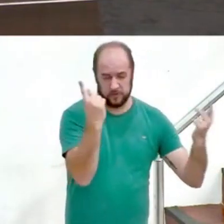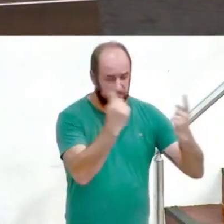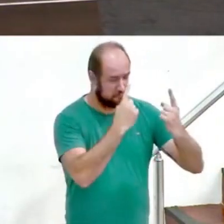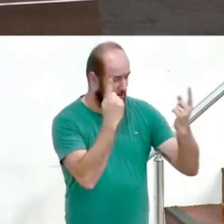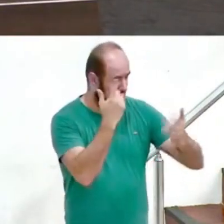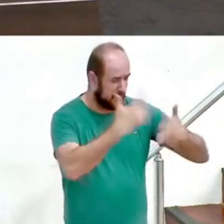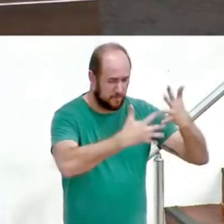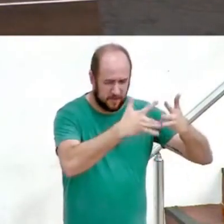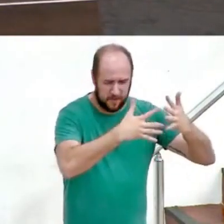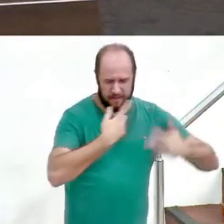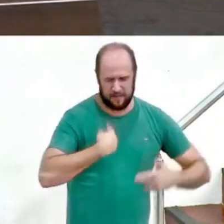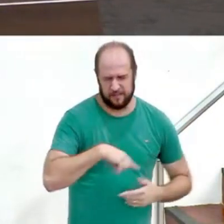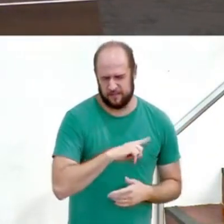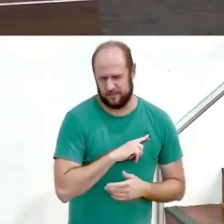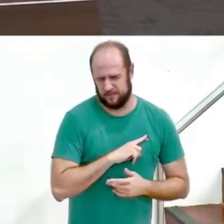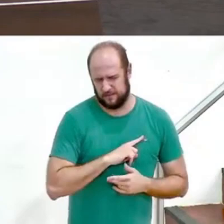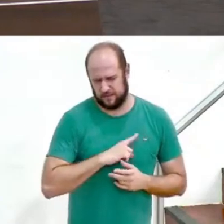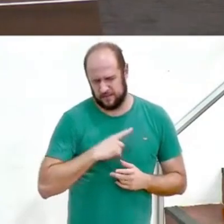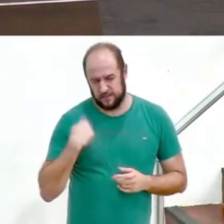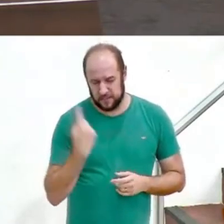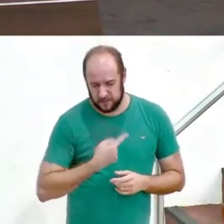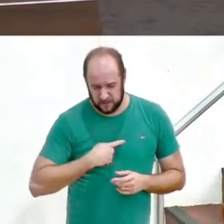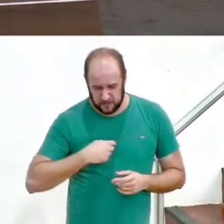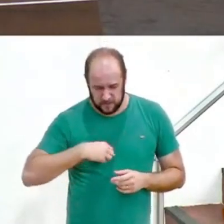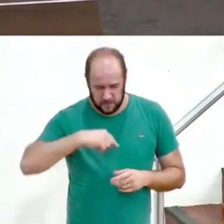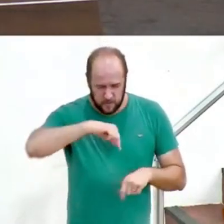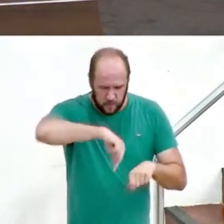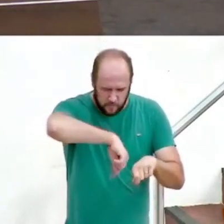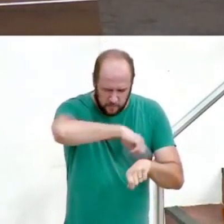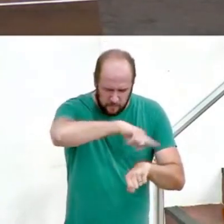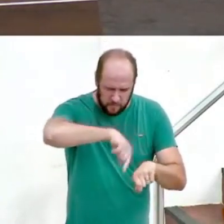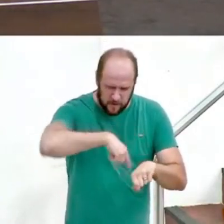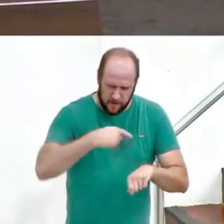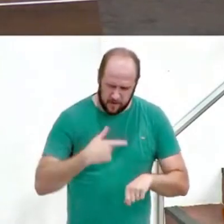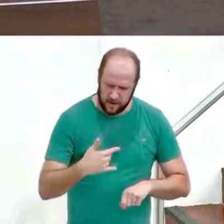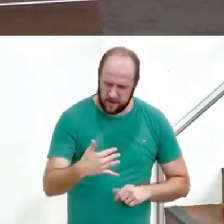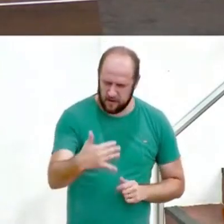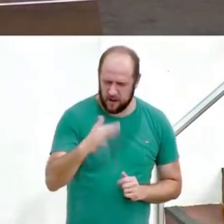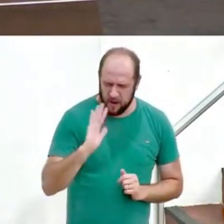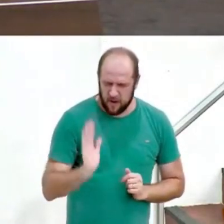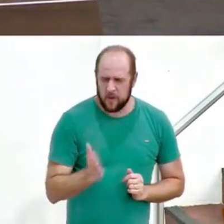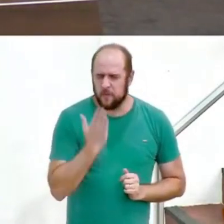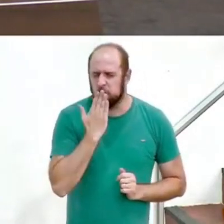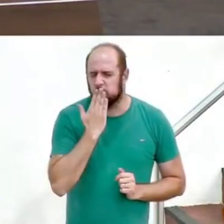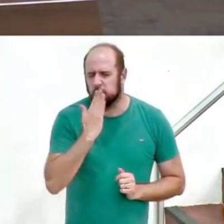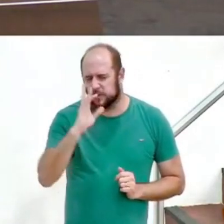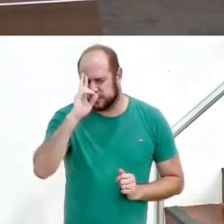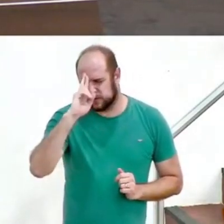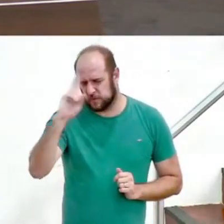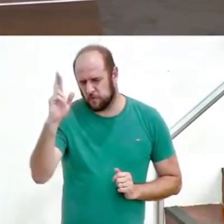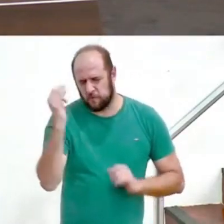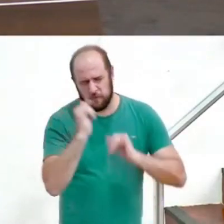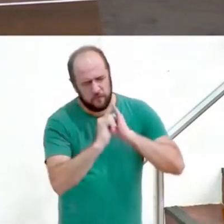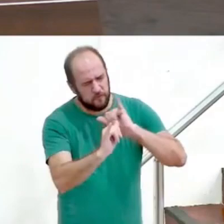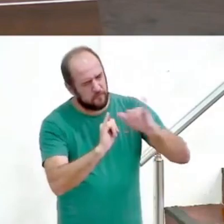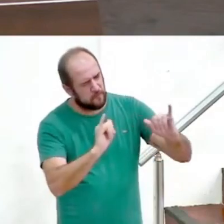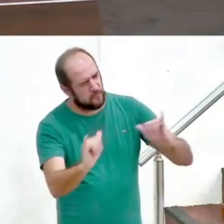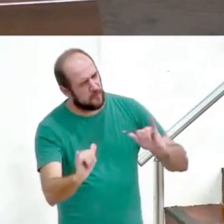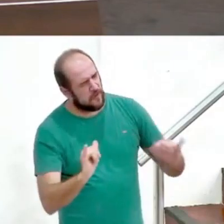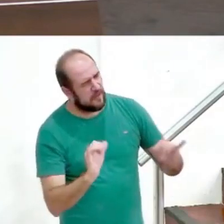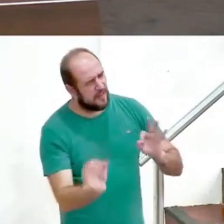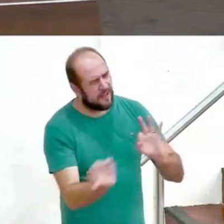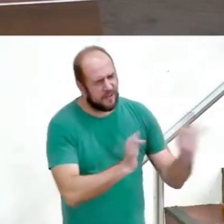ambiente. E pelos próximos minutos, ó Deus, te pedimos que o Senhor Deus quebrante, fale,